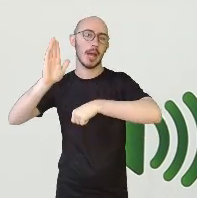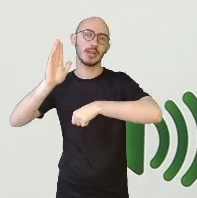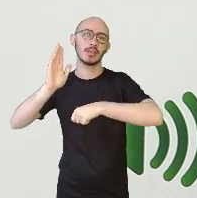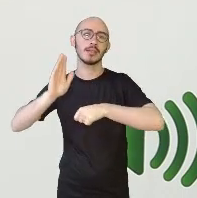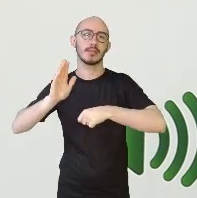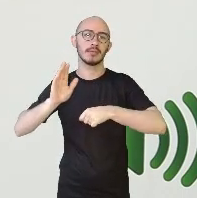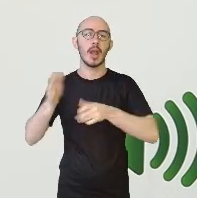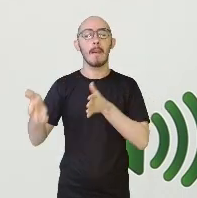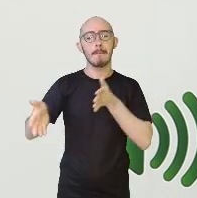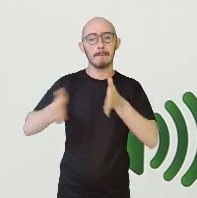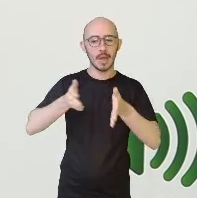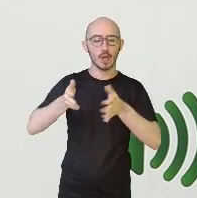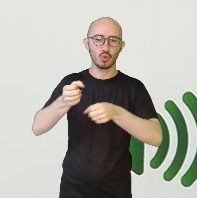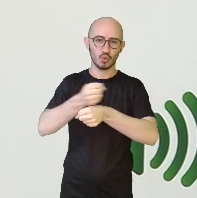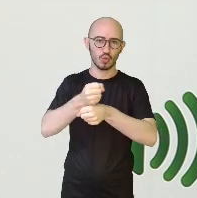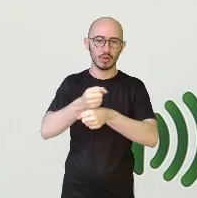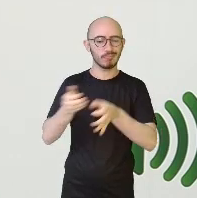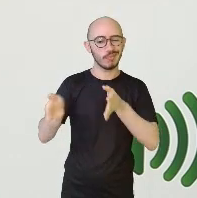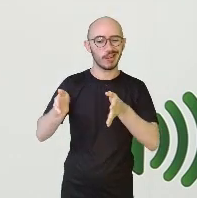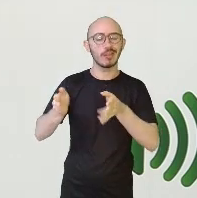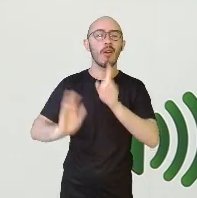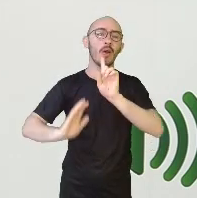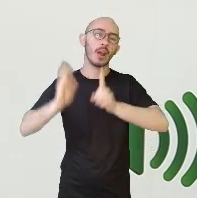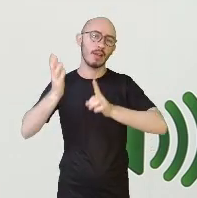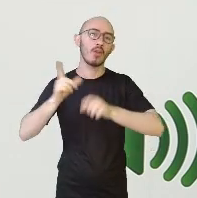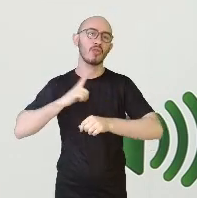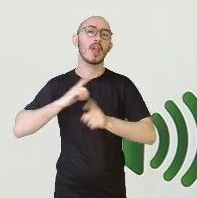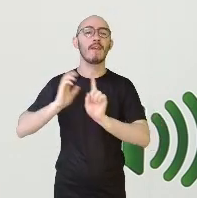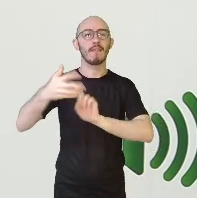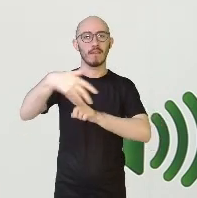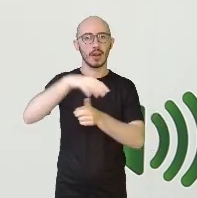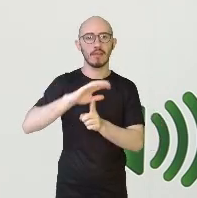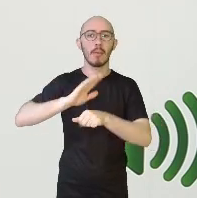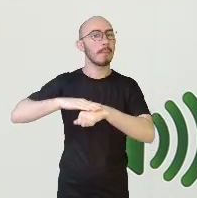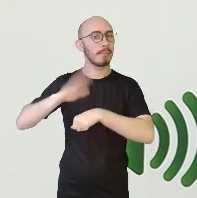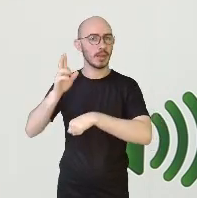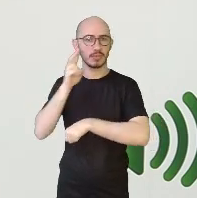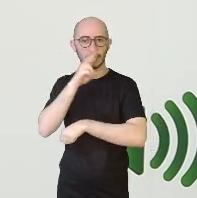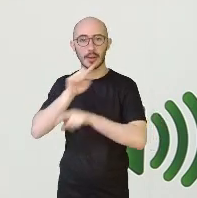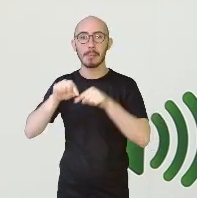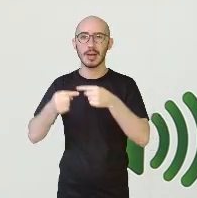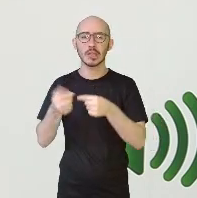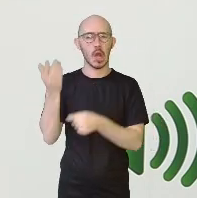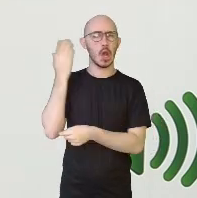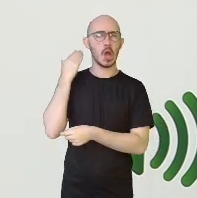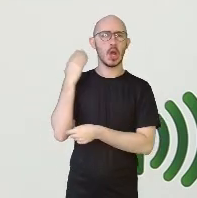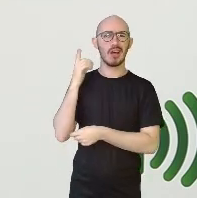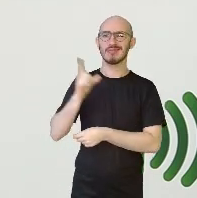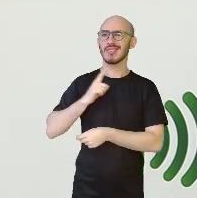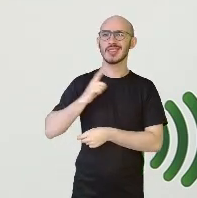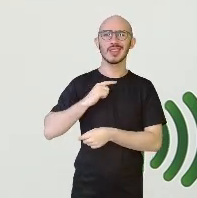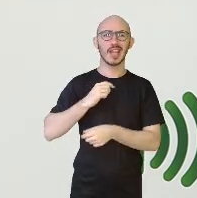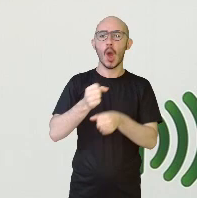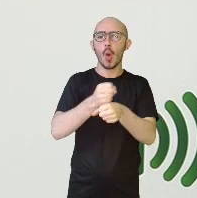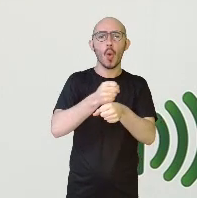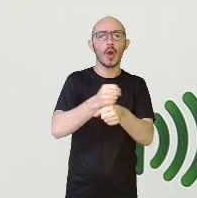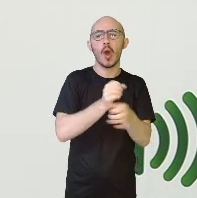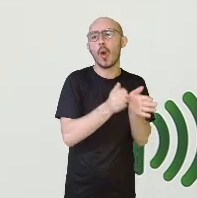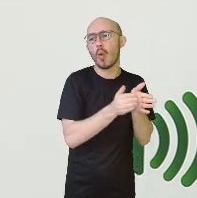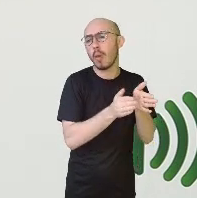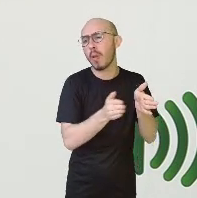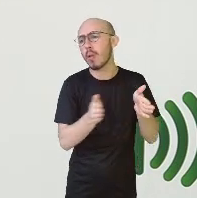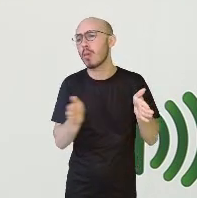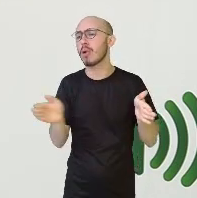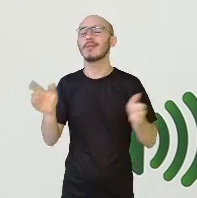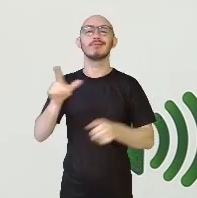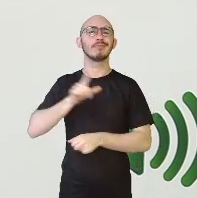período específico do ano em que o frevo está muito forte. Mas existiam orquestras de frevo durante o ano inteiro. Pois